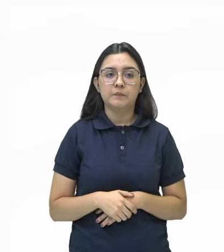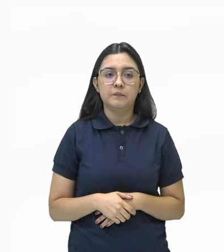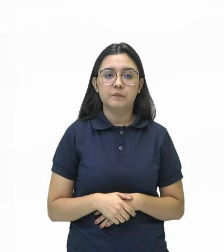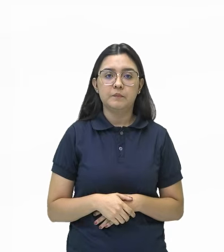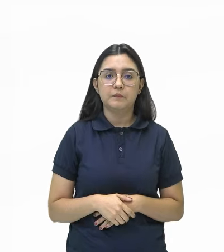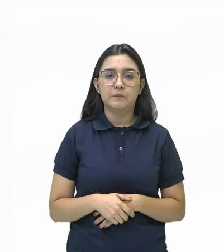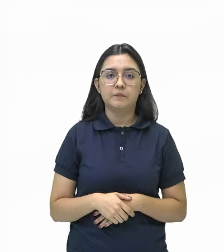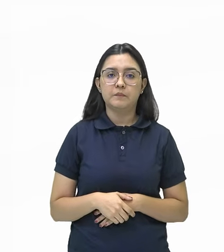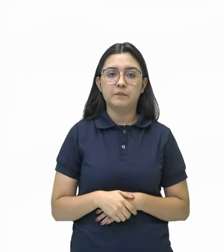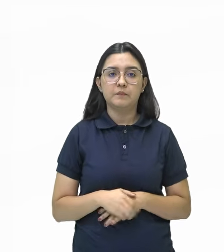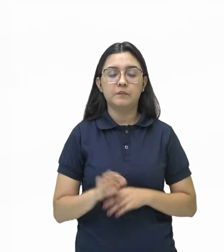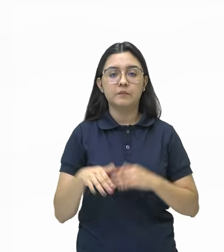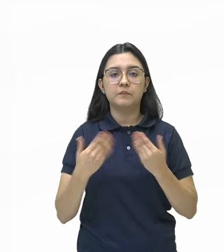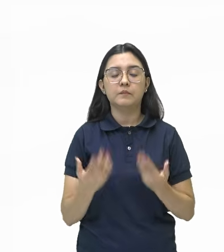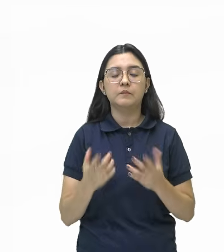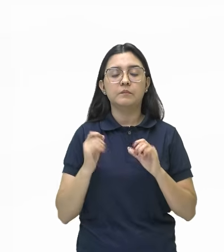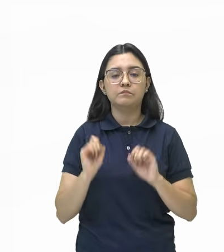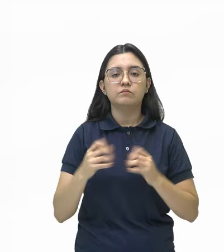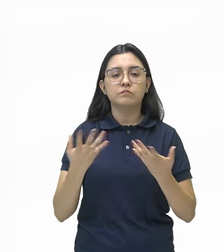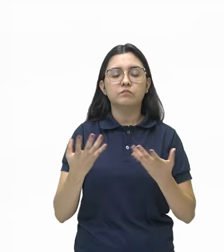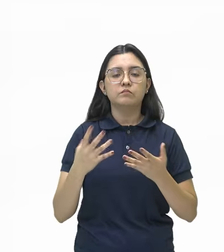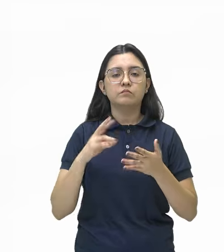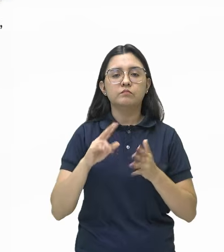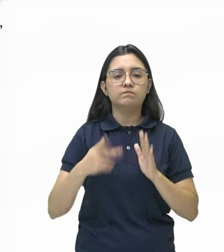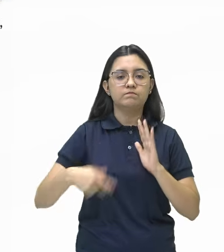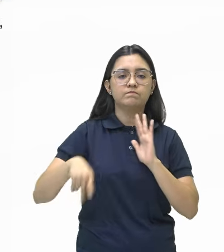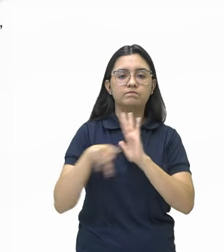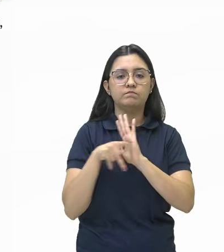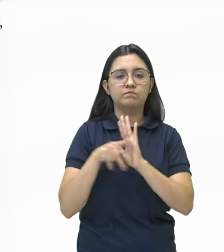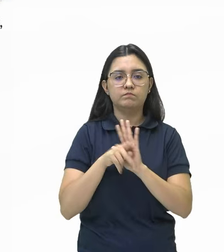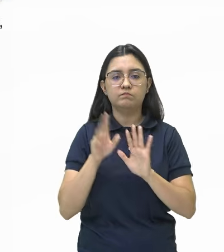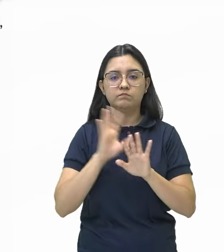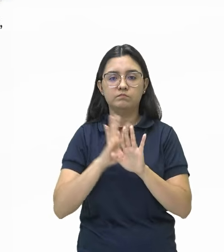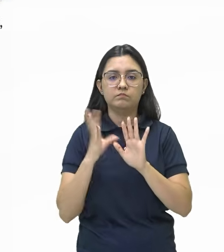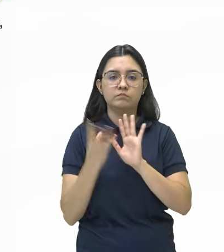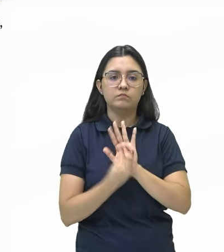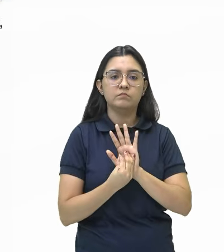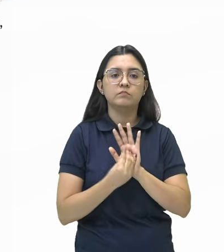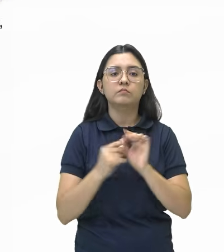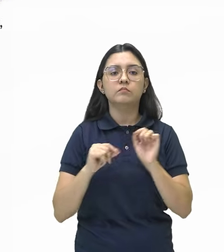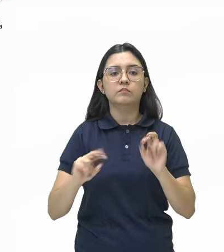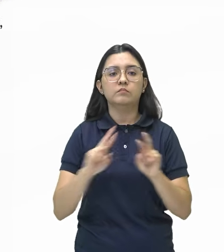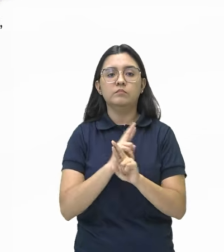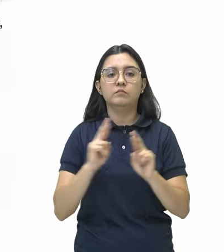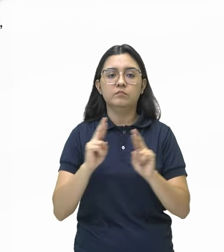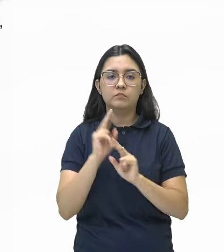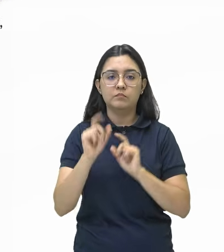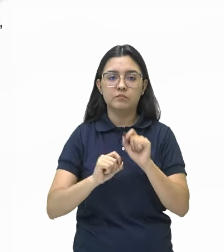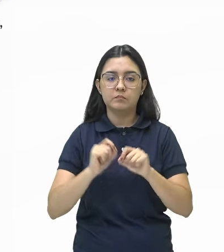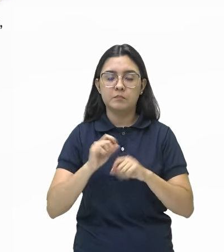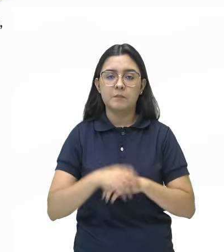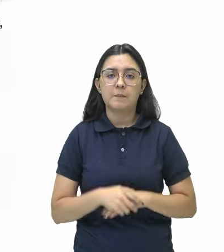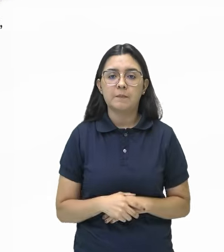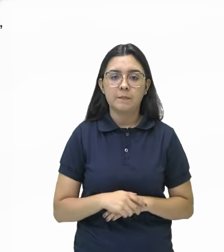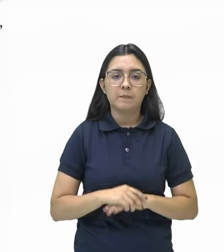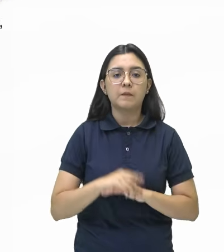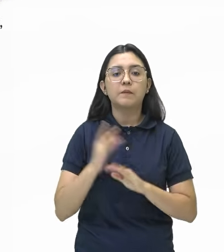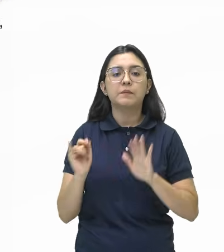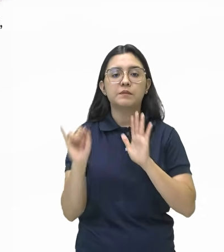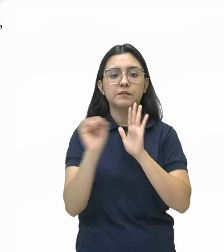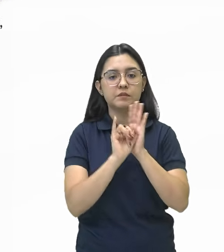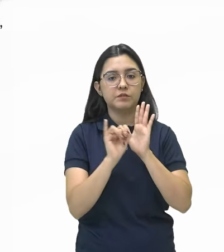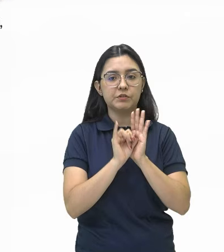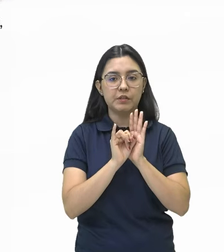Então, o sentido de pertencimento amazônico está relacionada com essa